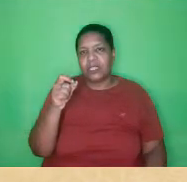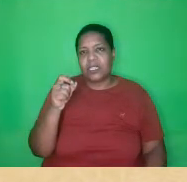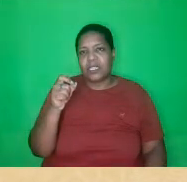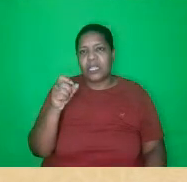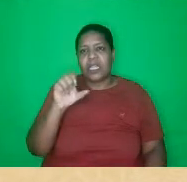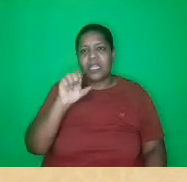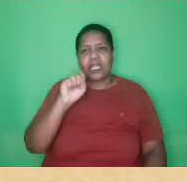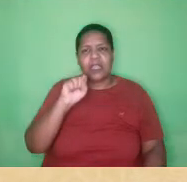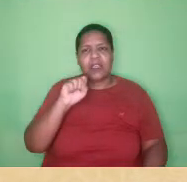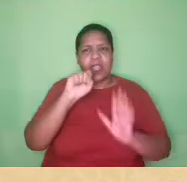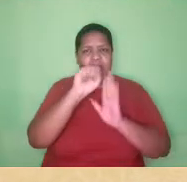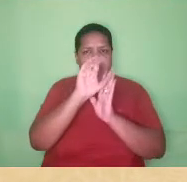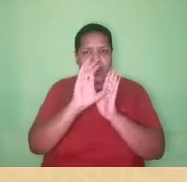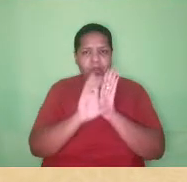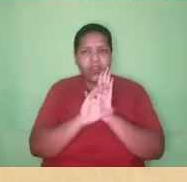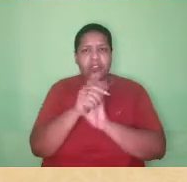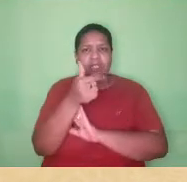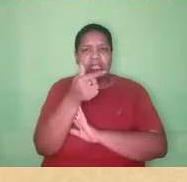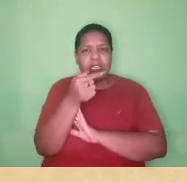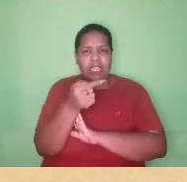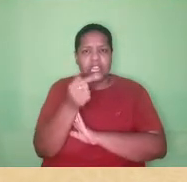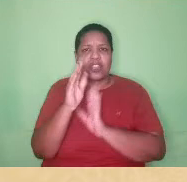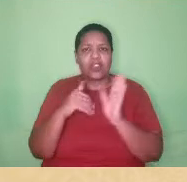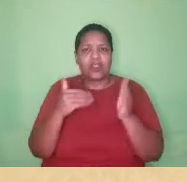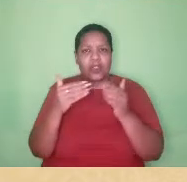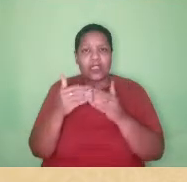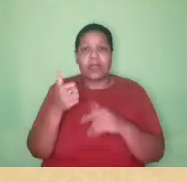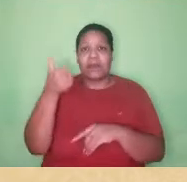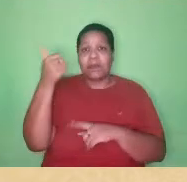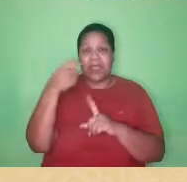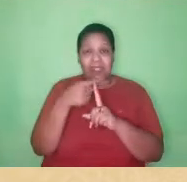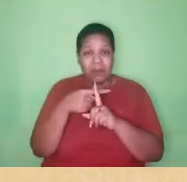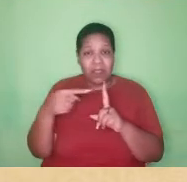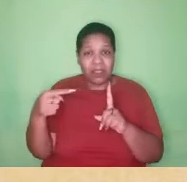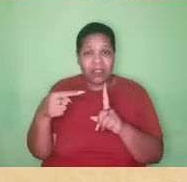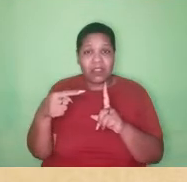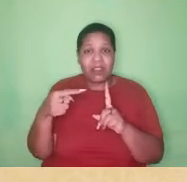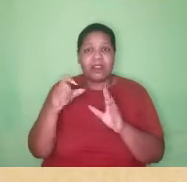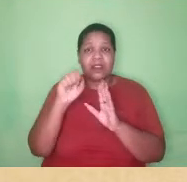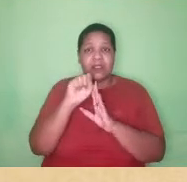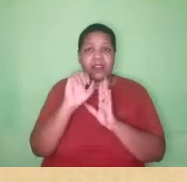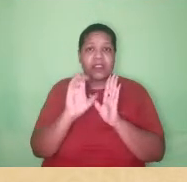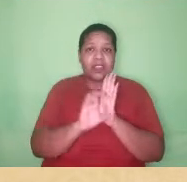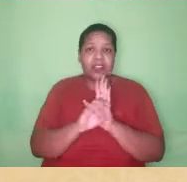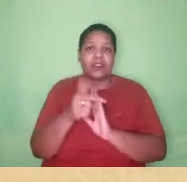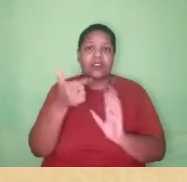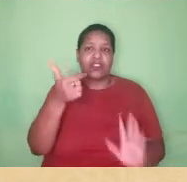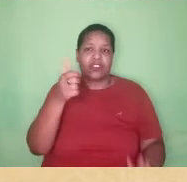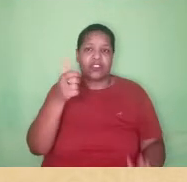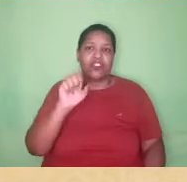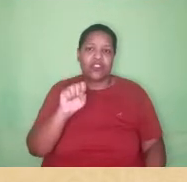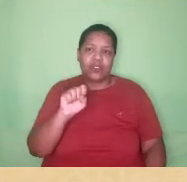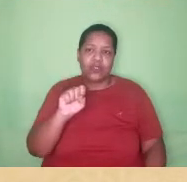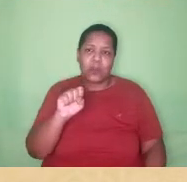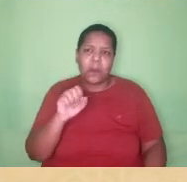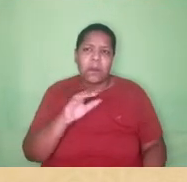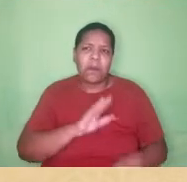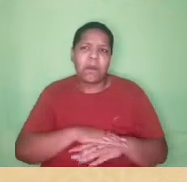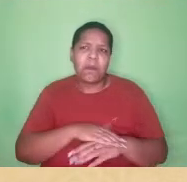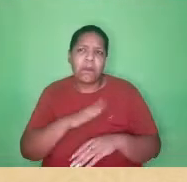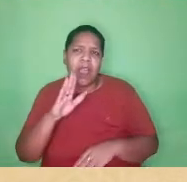XVII todo e a primeira metade do século XVIII. São mais de 200 anos